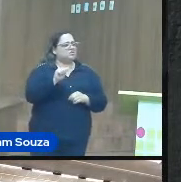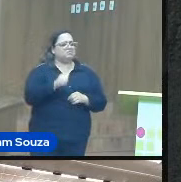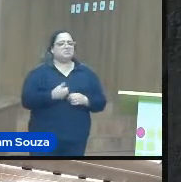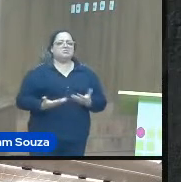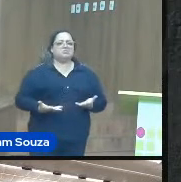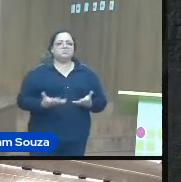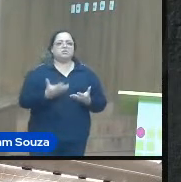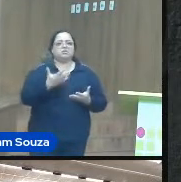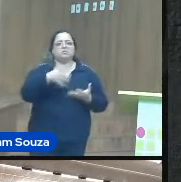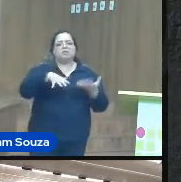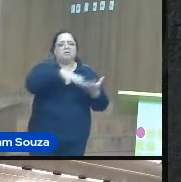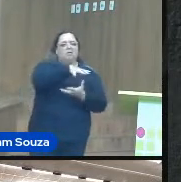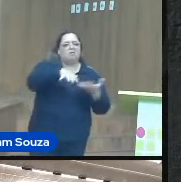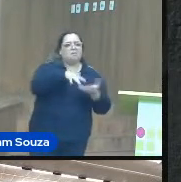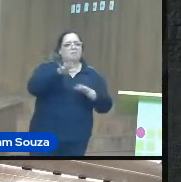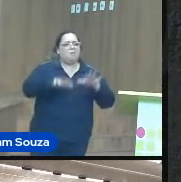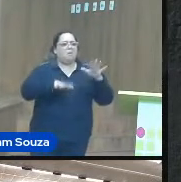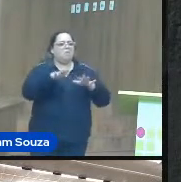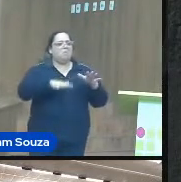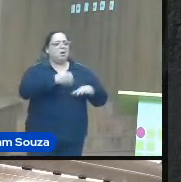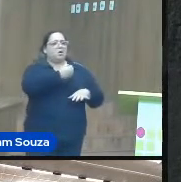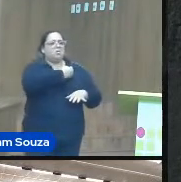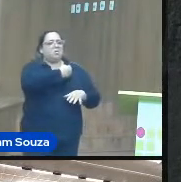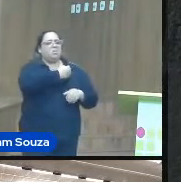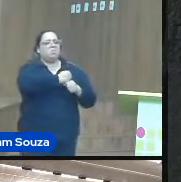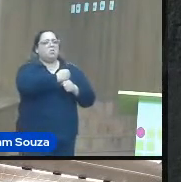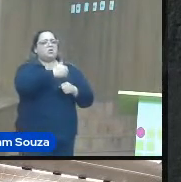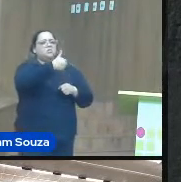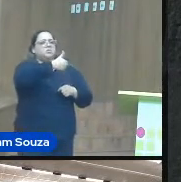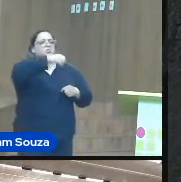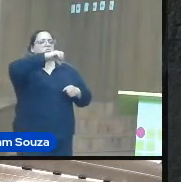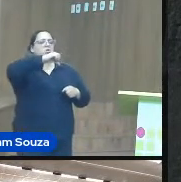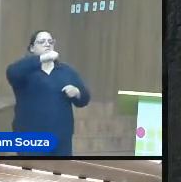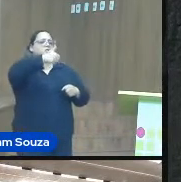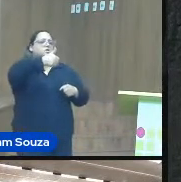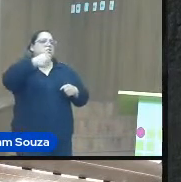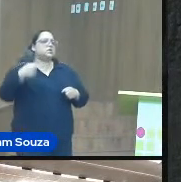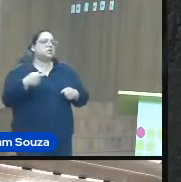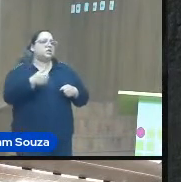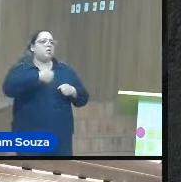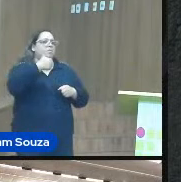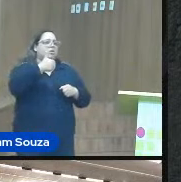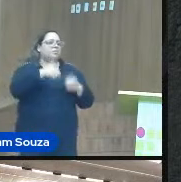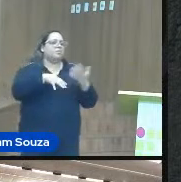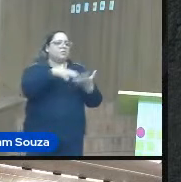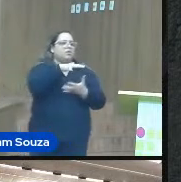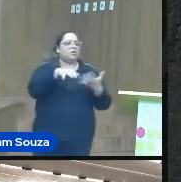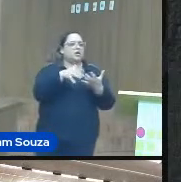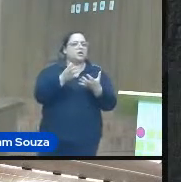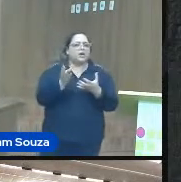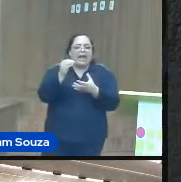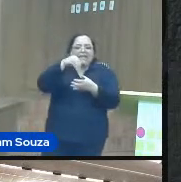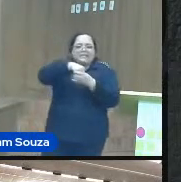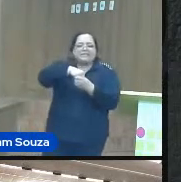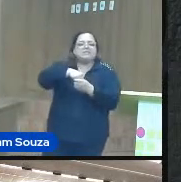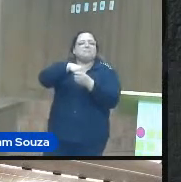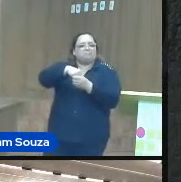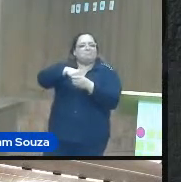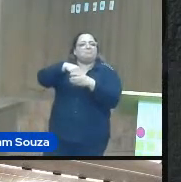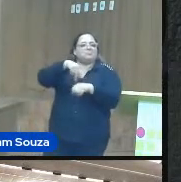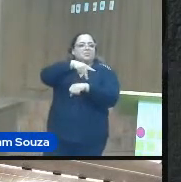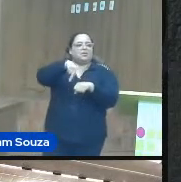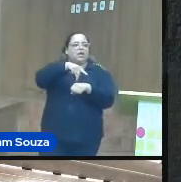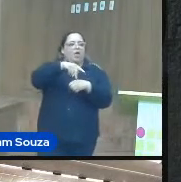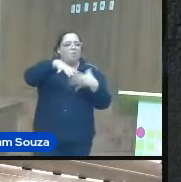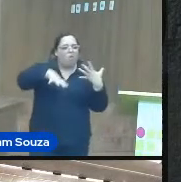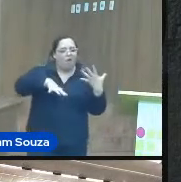em 1917, que é meio que uma continuação da Primeira Guerra Mundial dentro da Rússia, né, que foi a